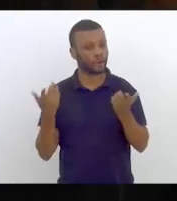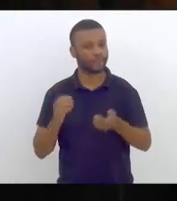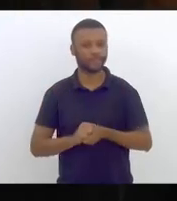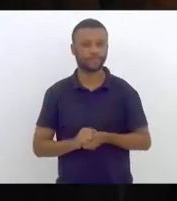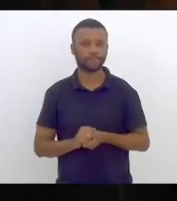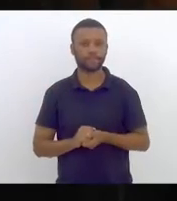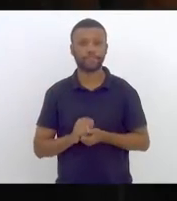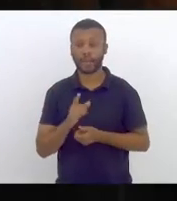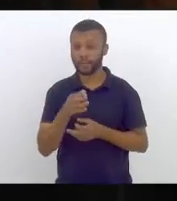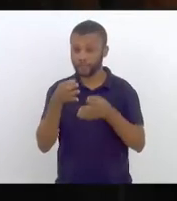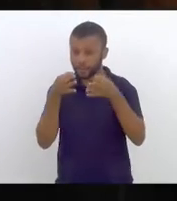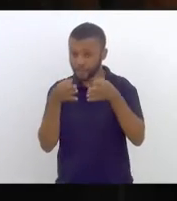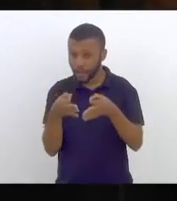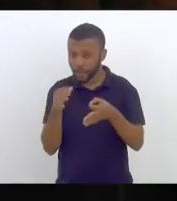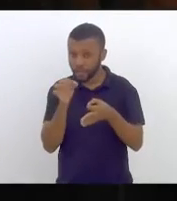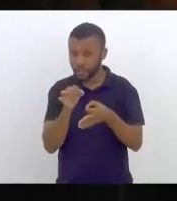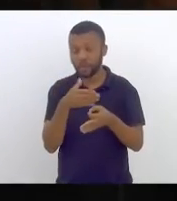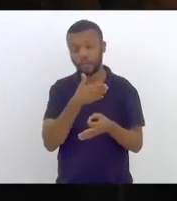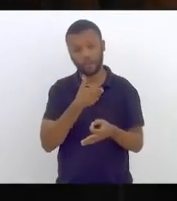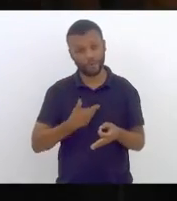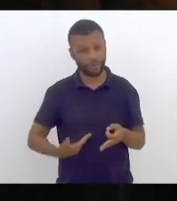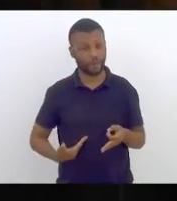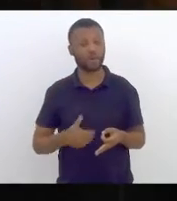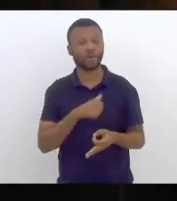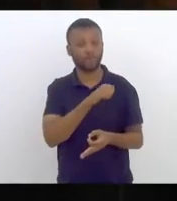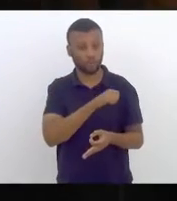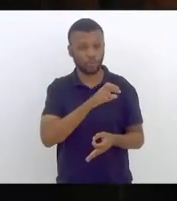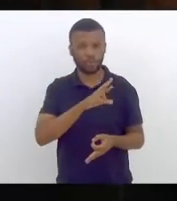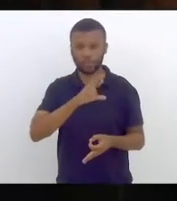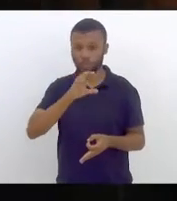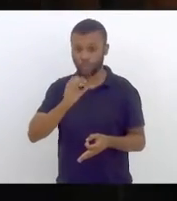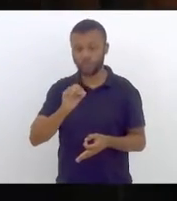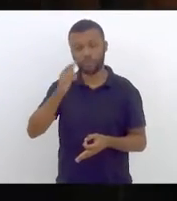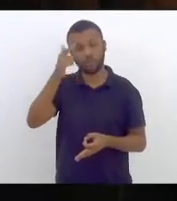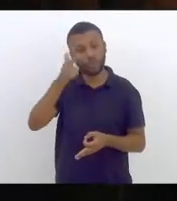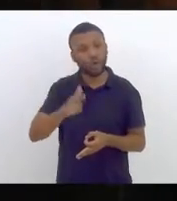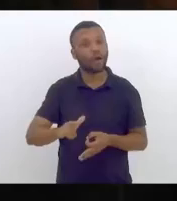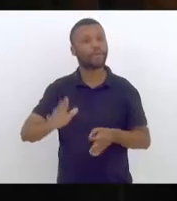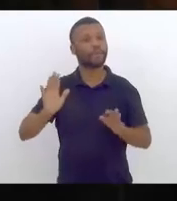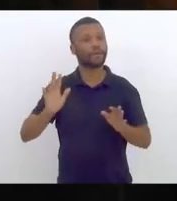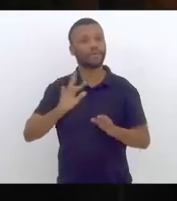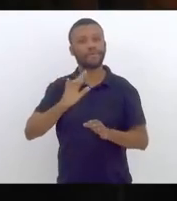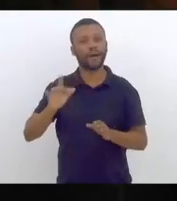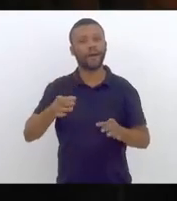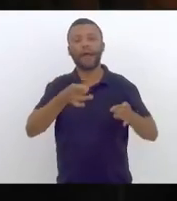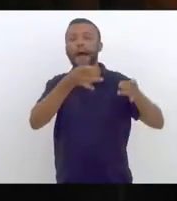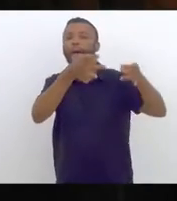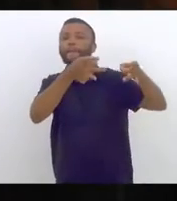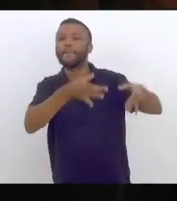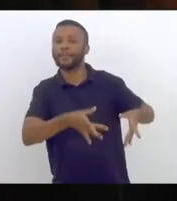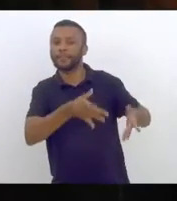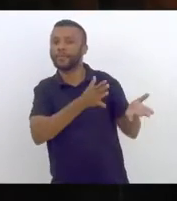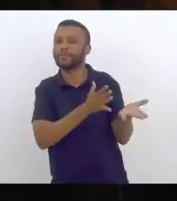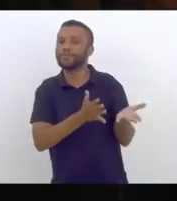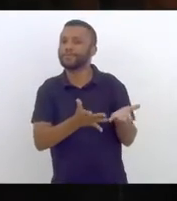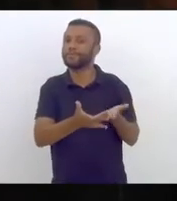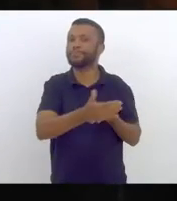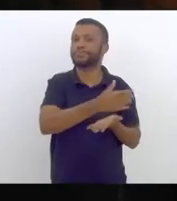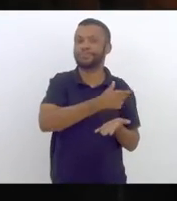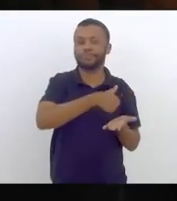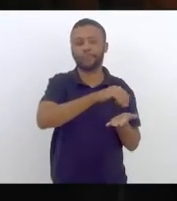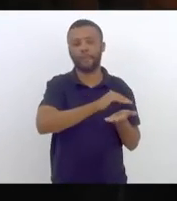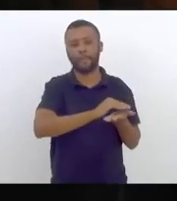significa efetivamente que o governo do Estado, de novo, vai abrir mão de arrecadar mais, e,